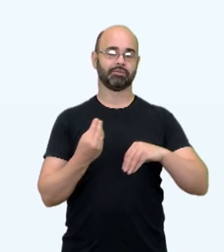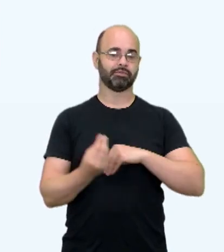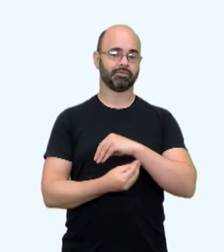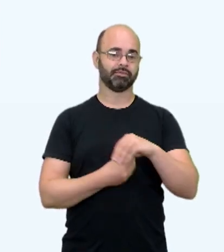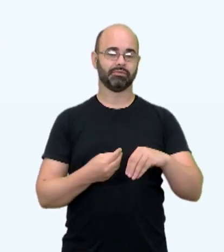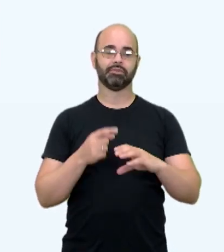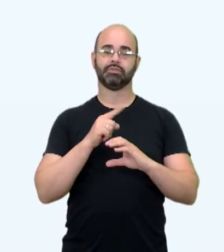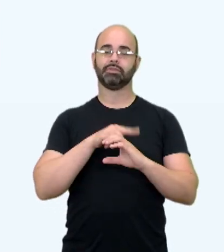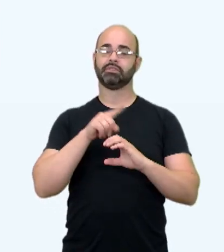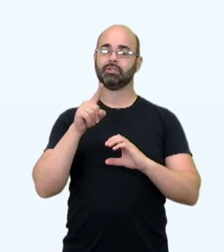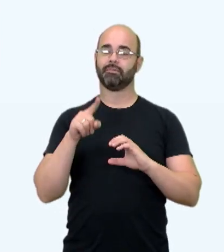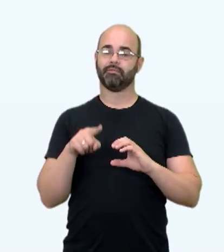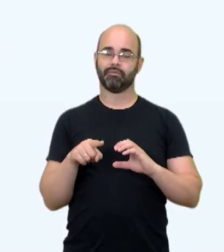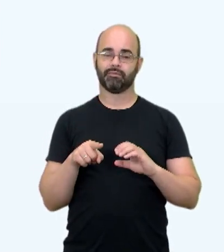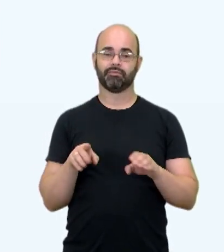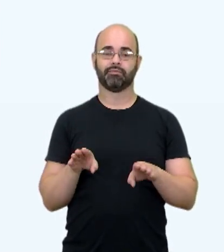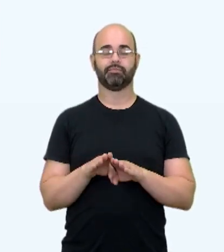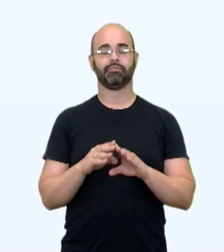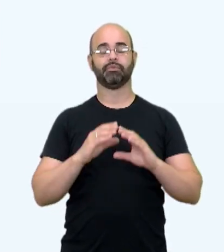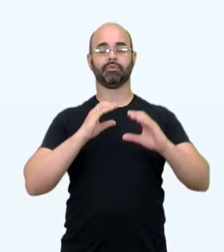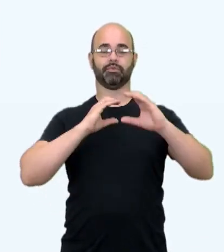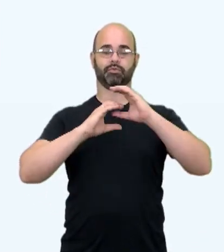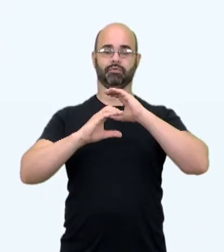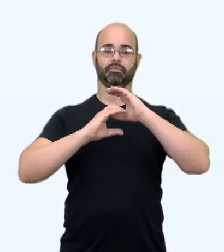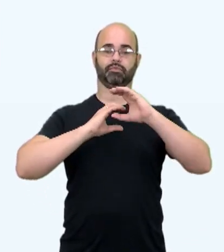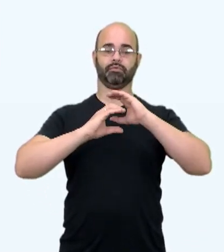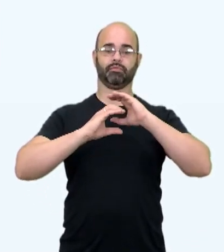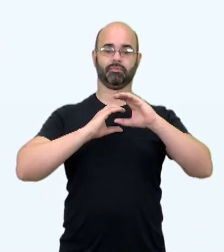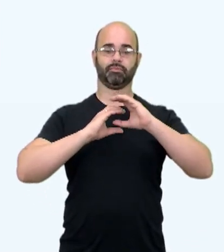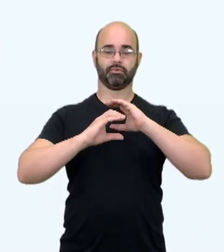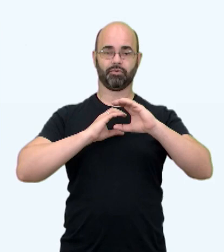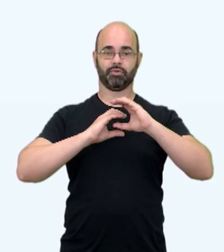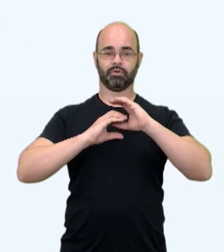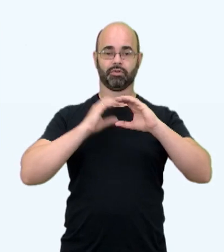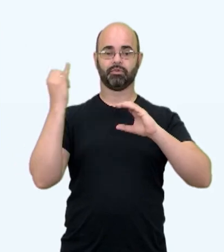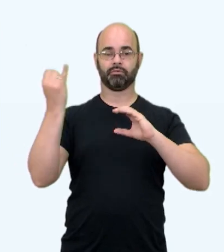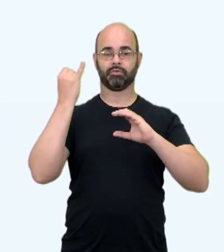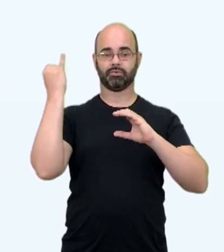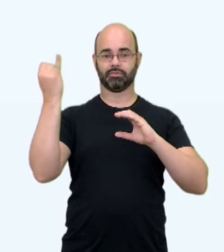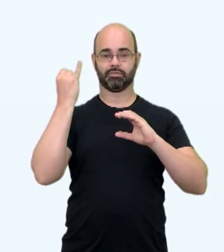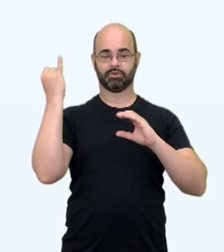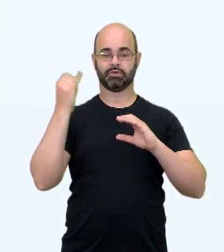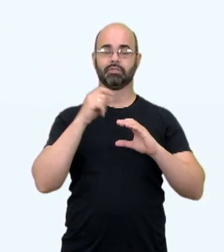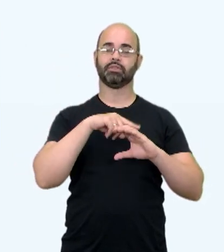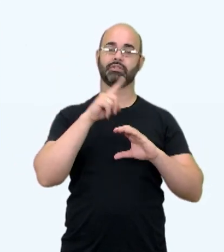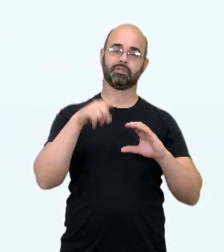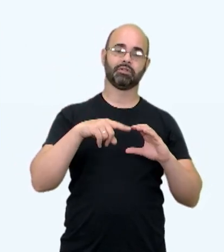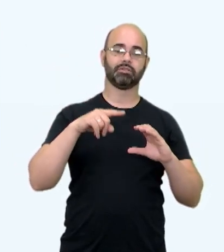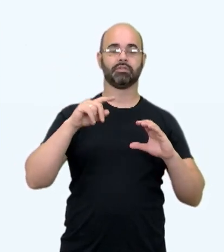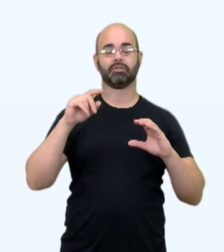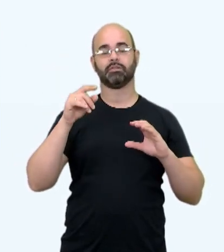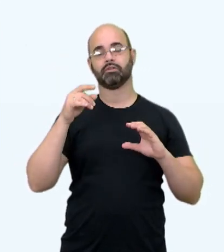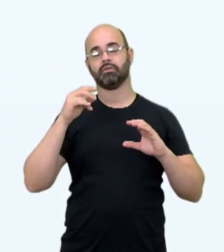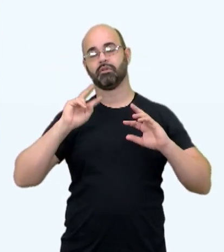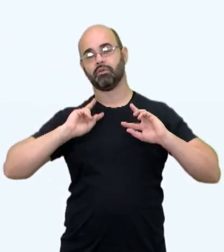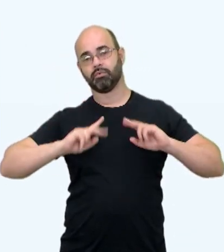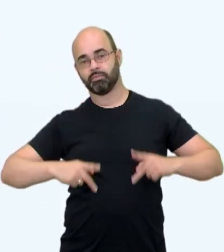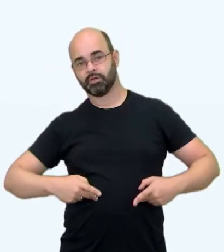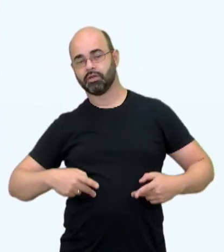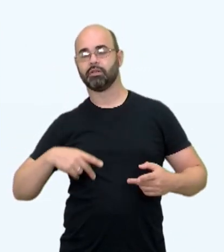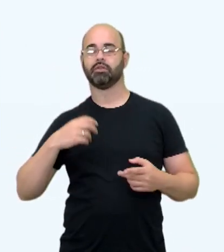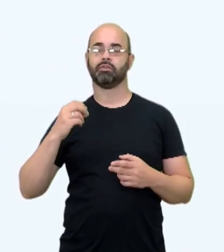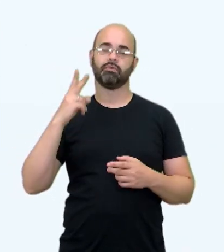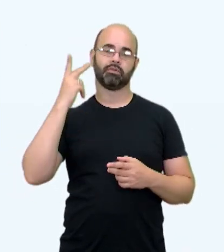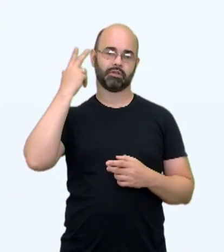diversas ciências e envolve um canal de comunicação importante entre as ciências humanas e as ciências naturais. A economia, que é a minha área